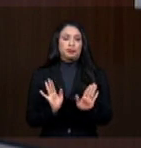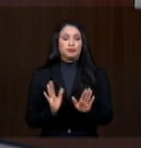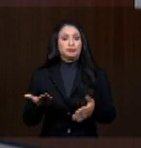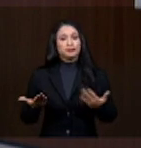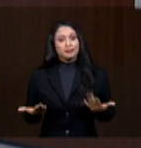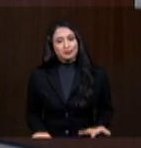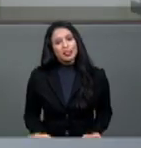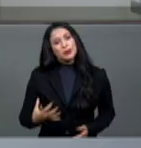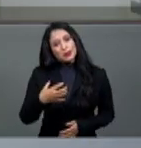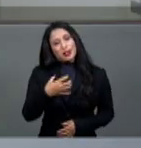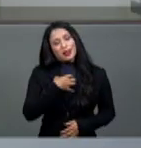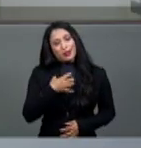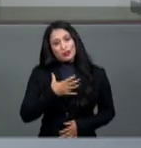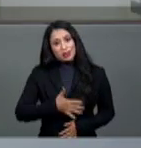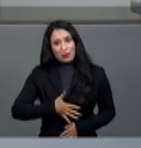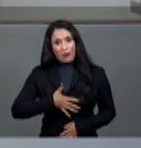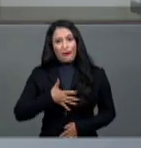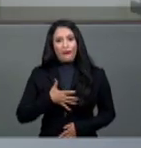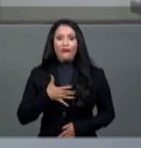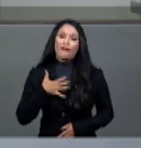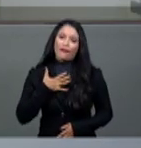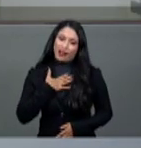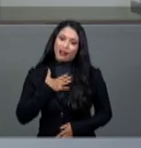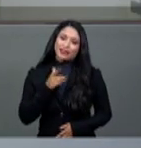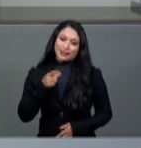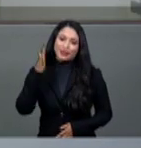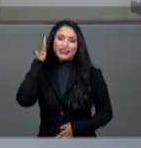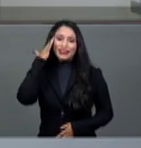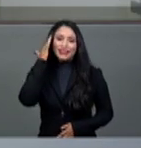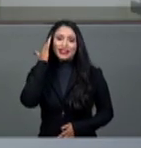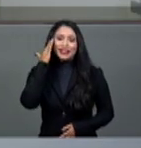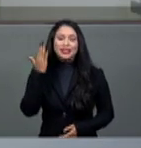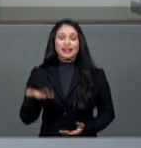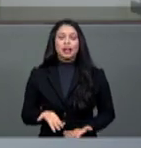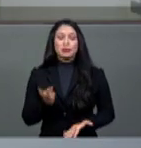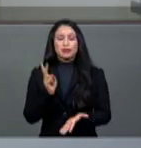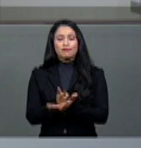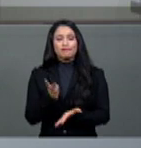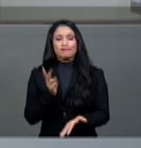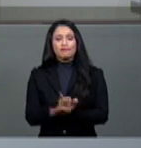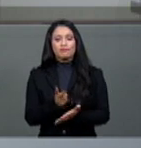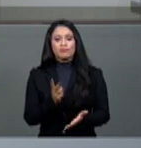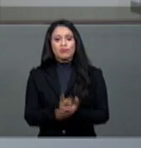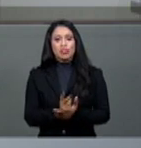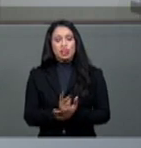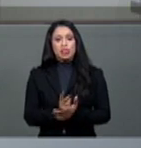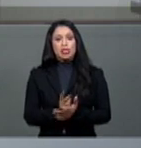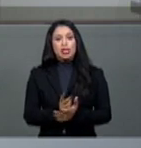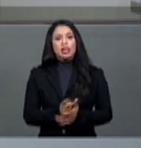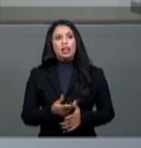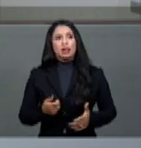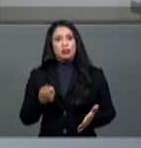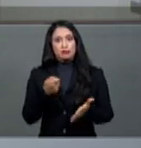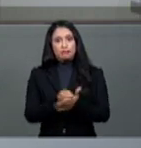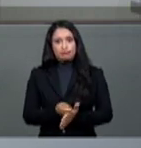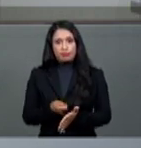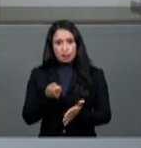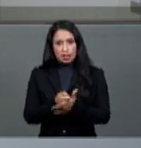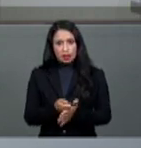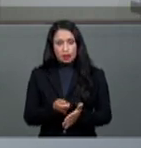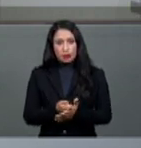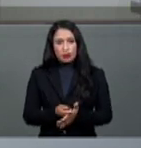fico me sinto muito honrado e você sabe disso de apesar dos pesares das caatingas que no Brasil são muitas